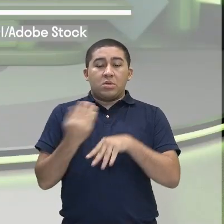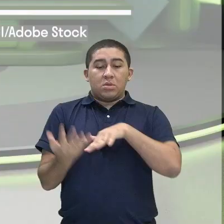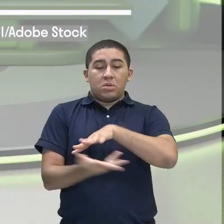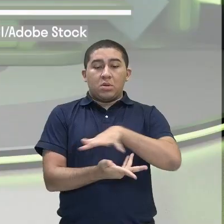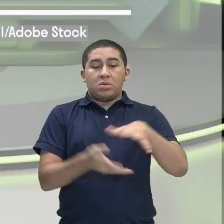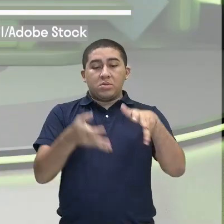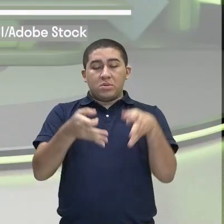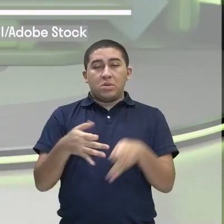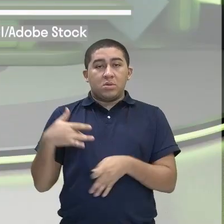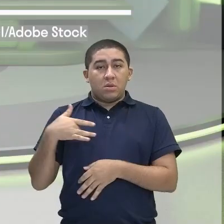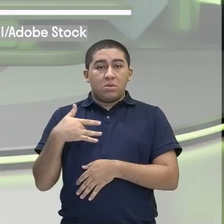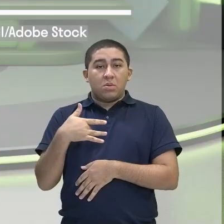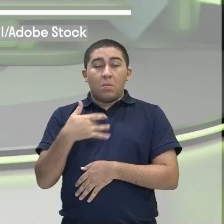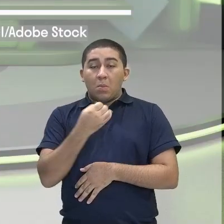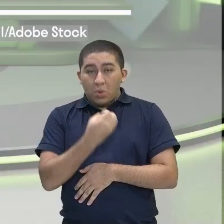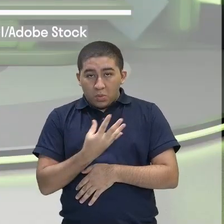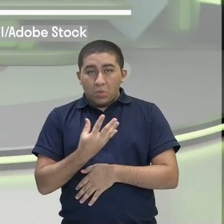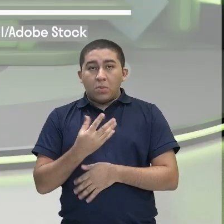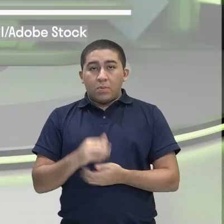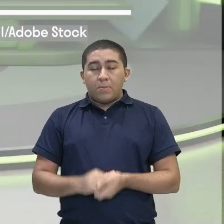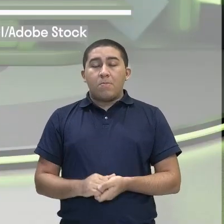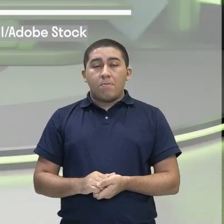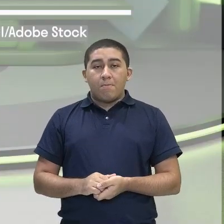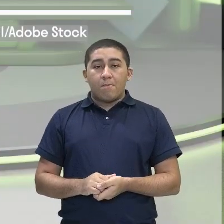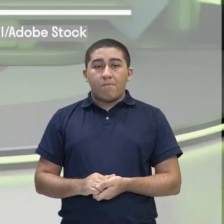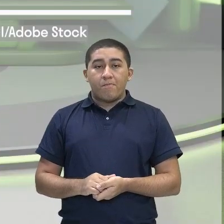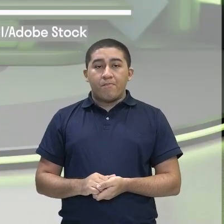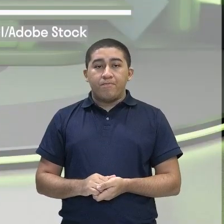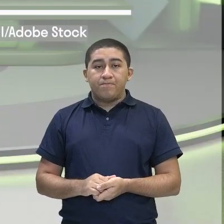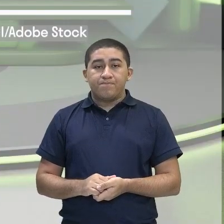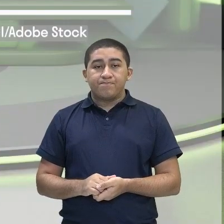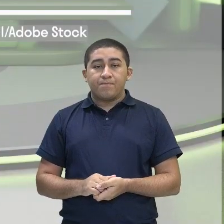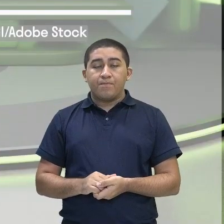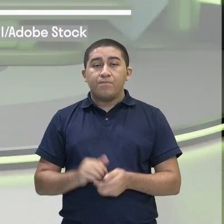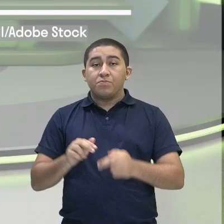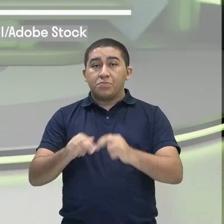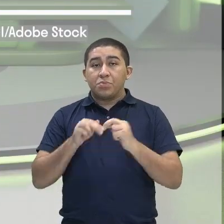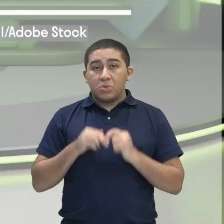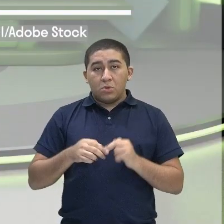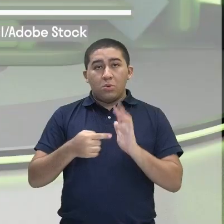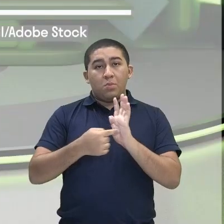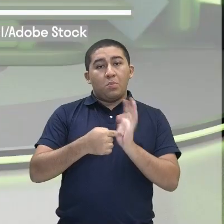mais saudável. Assim, enquanto os motores